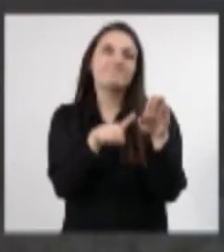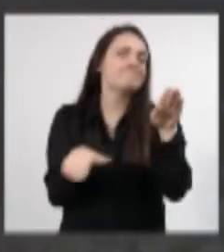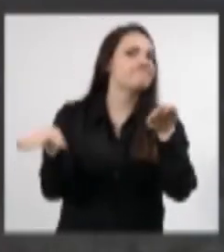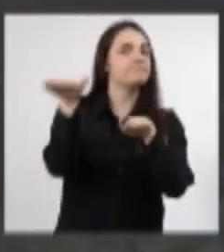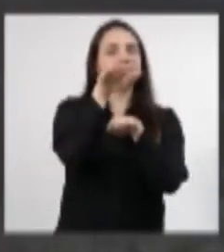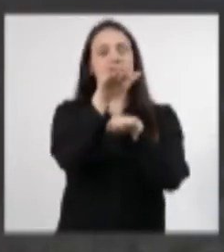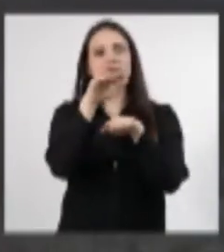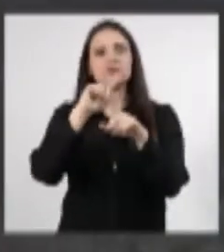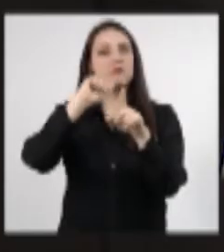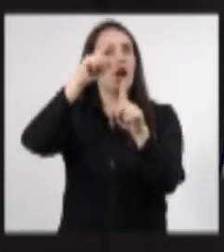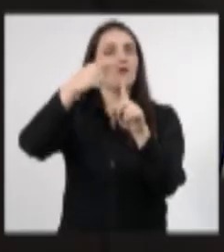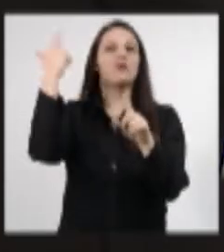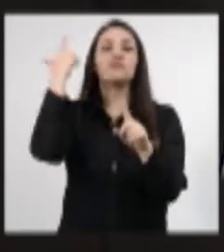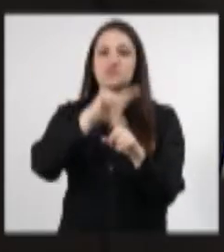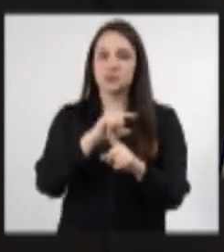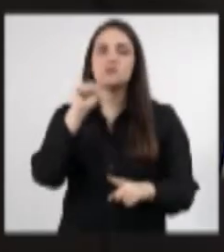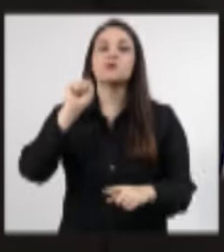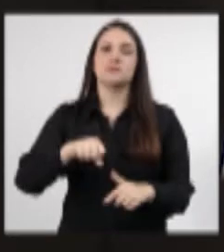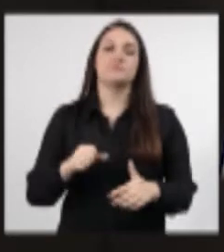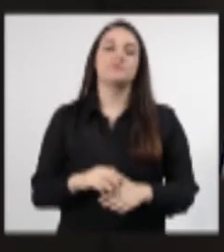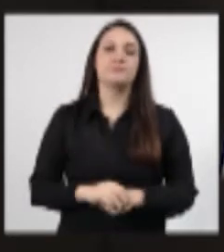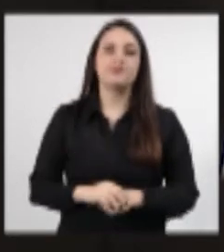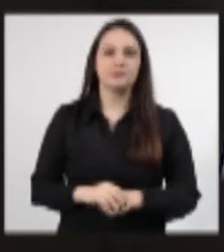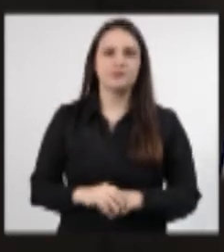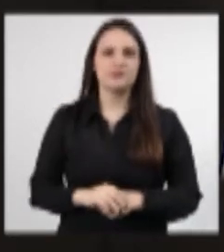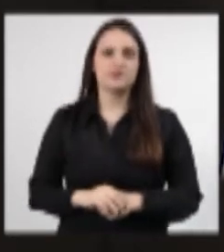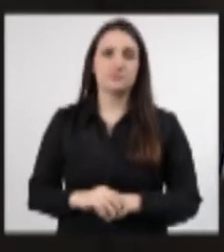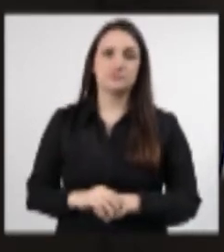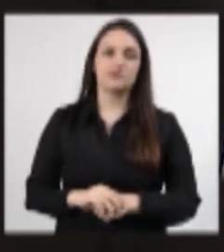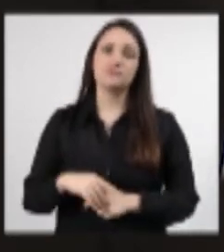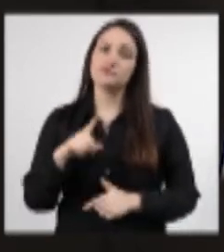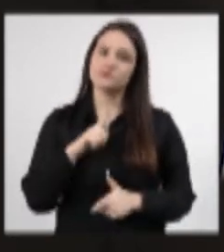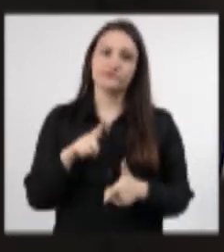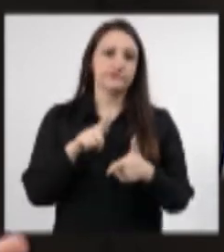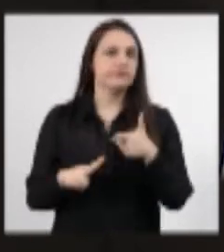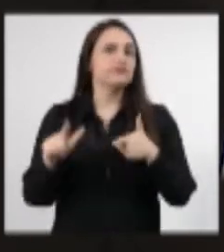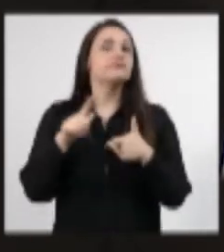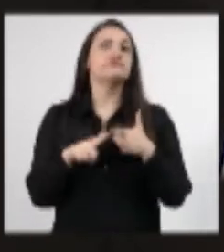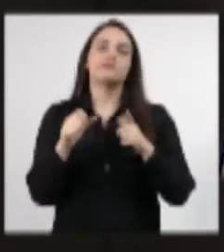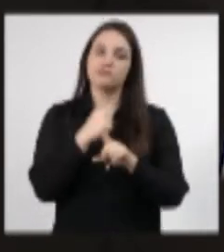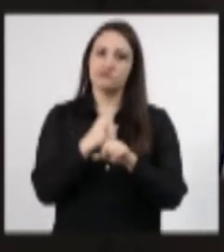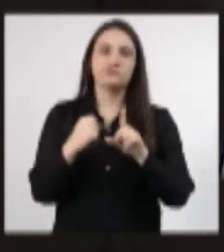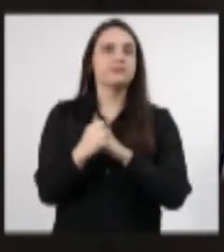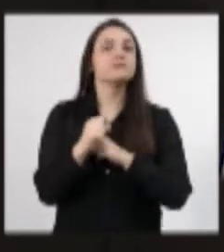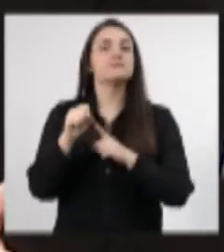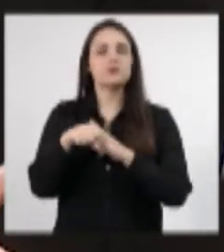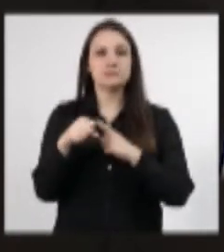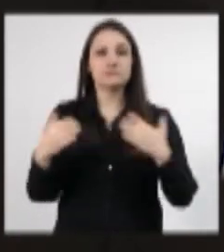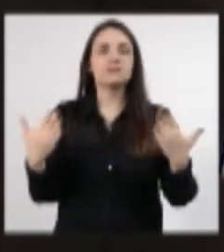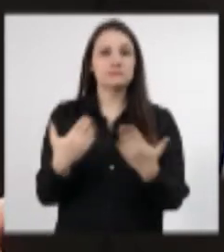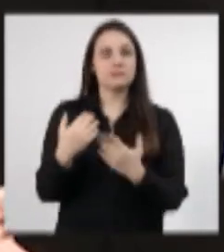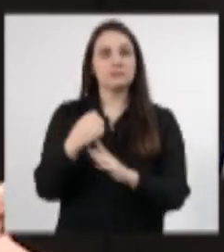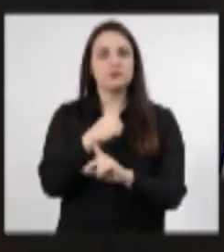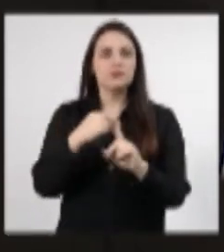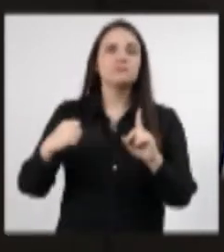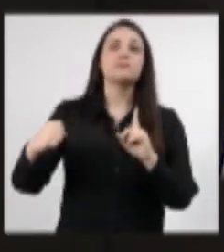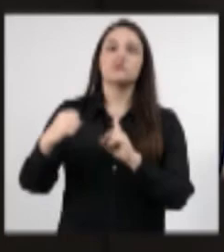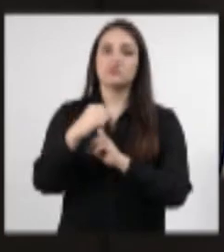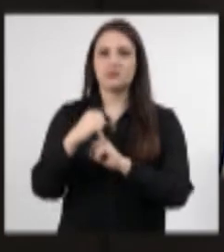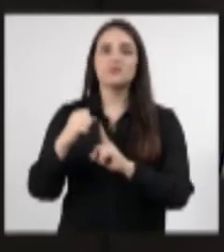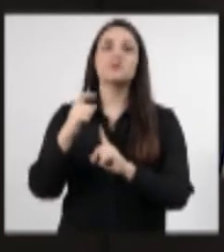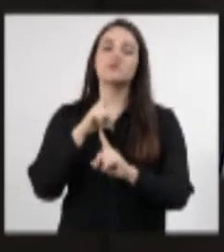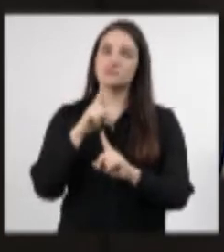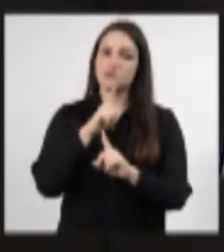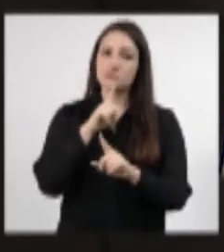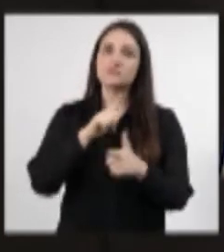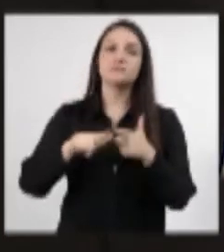foram todas cumpridas? Sem dúvida, em que pese todo um problema social que aflige a nossa sociedade, não só nós como todo o